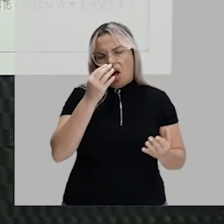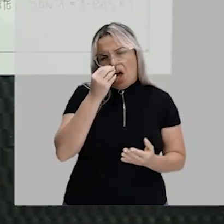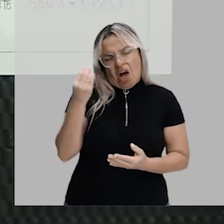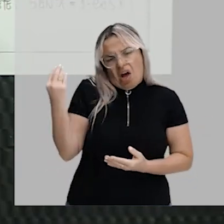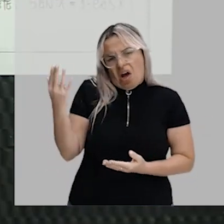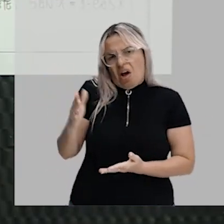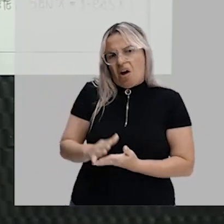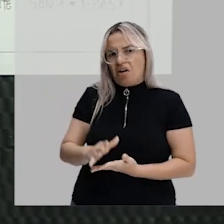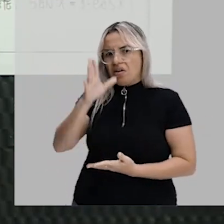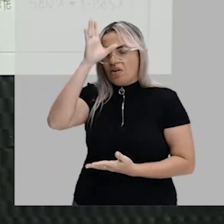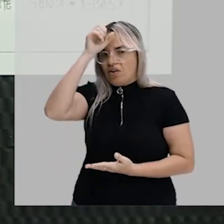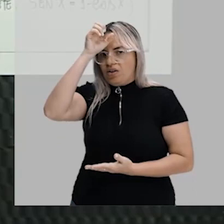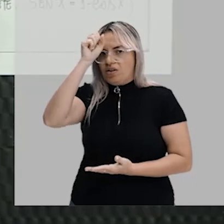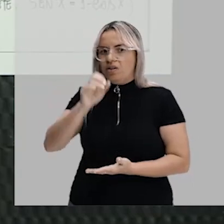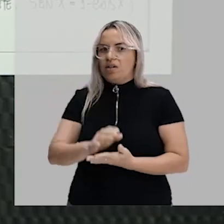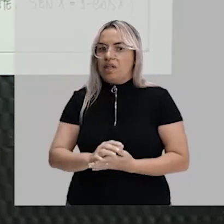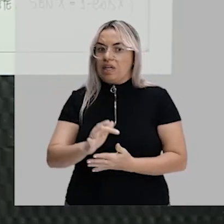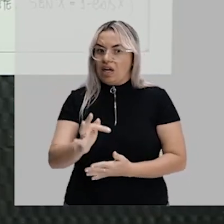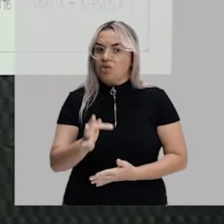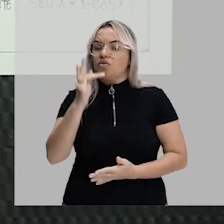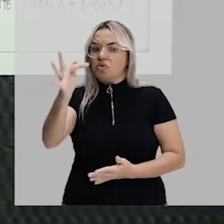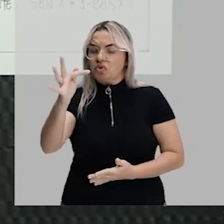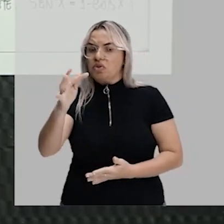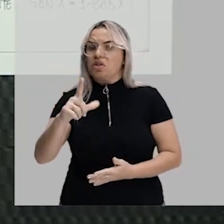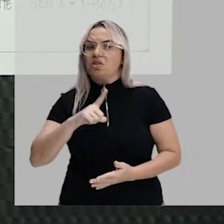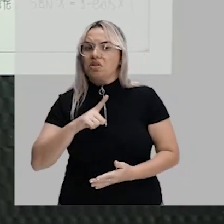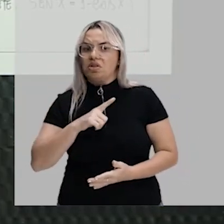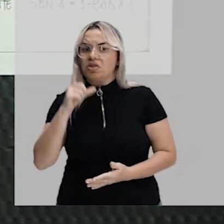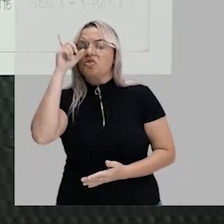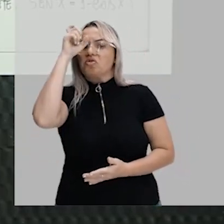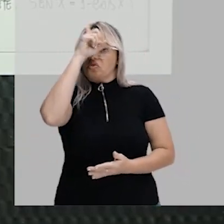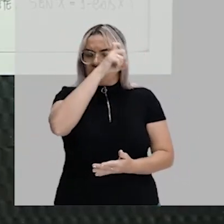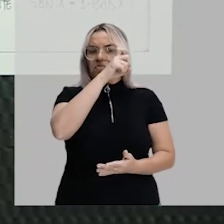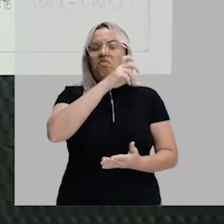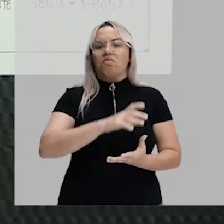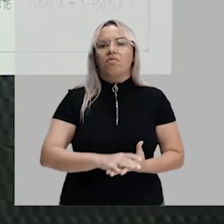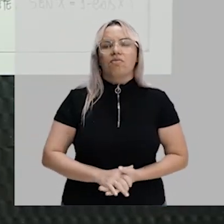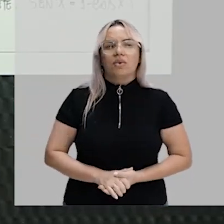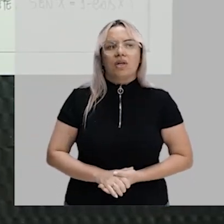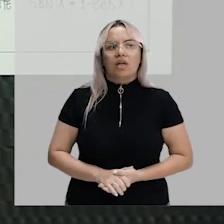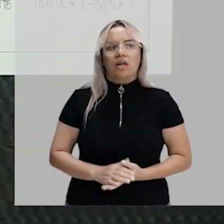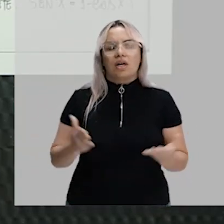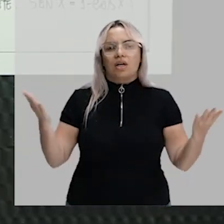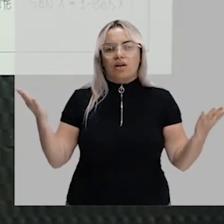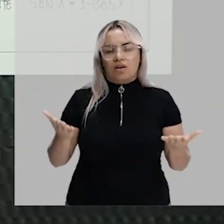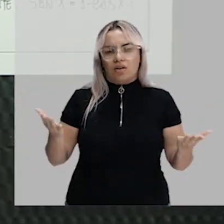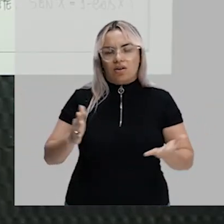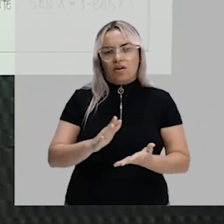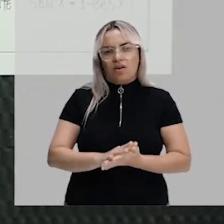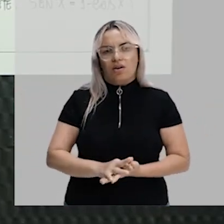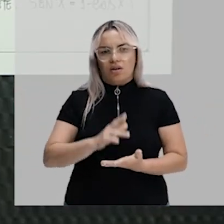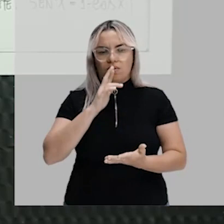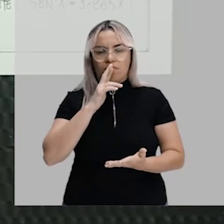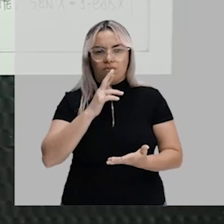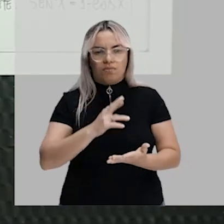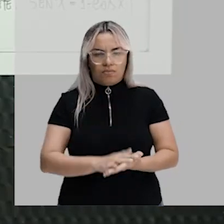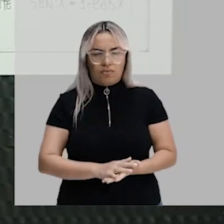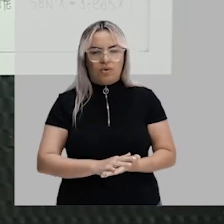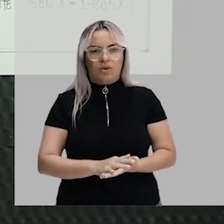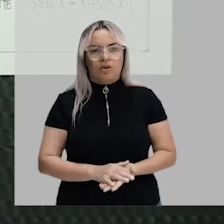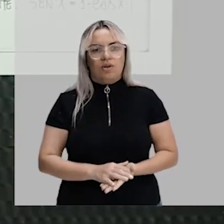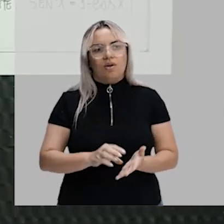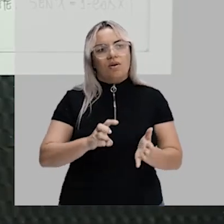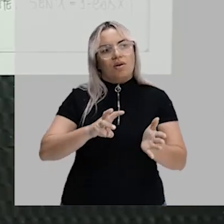ter muita dificuldade certo beleza vamos agora resolver questões galera que você vai usar artifícios de